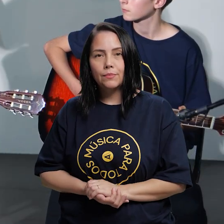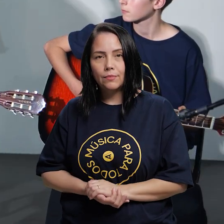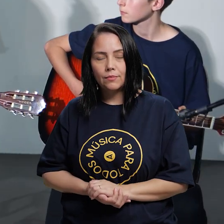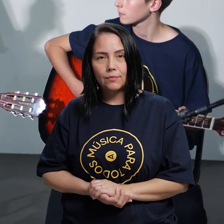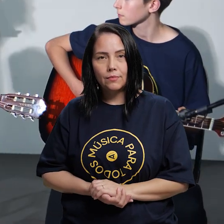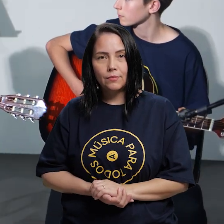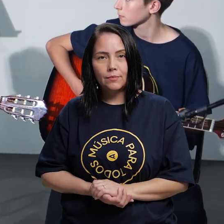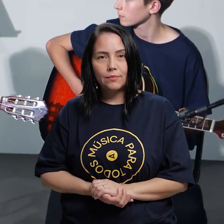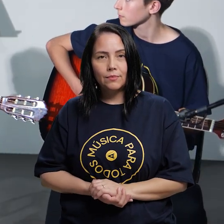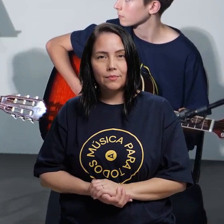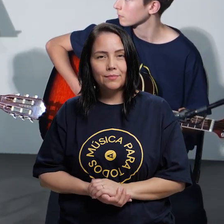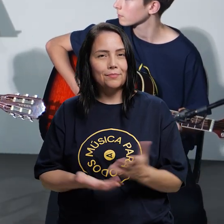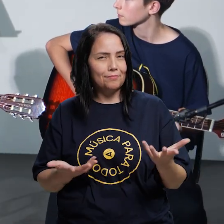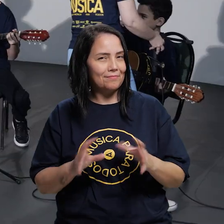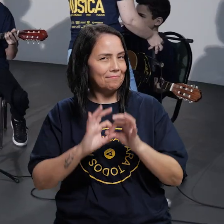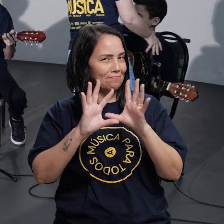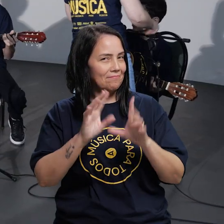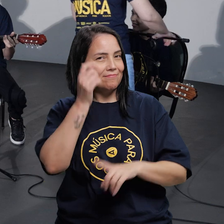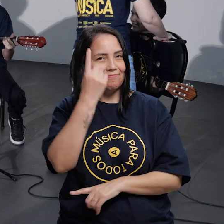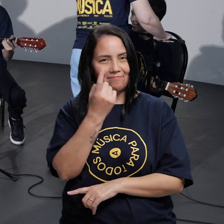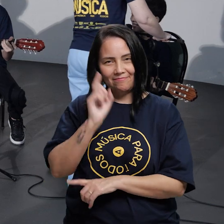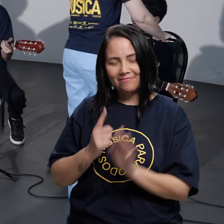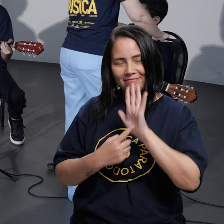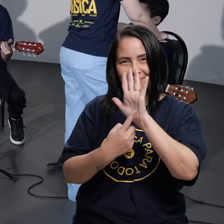Bom, vou deixar aqui, tem um integrante da banda que vai apresentar, então.